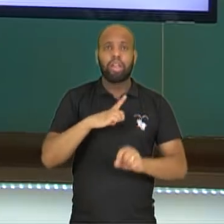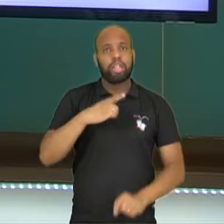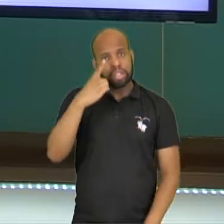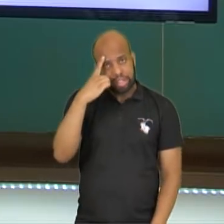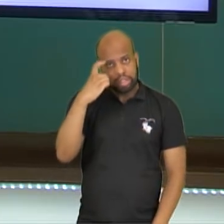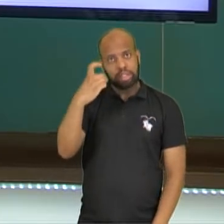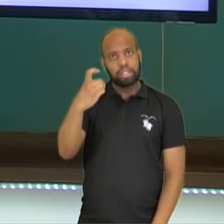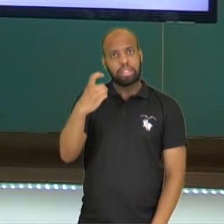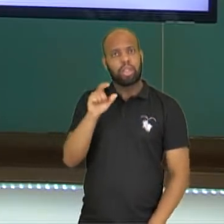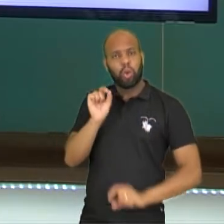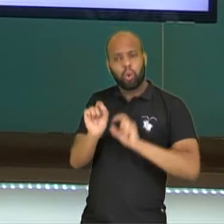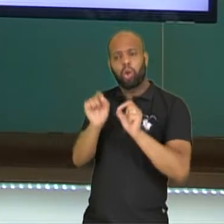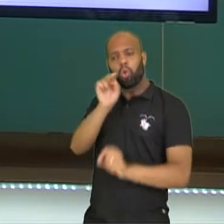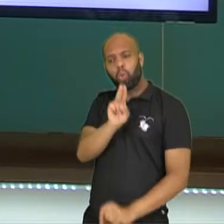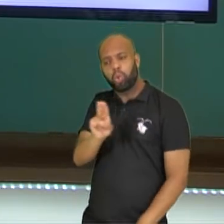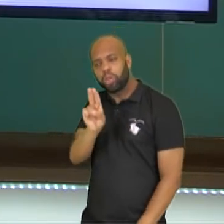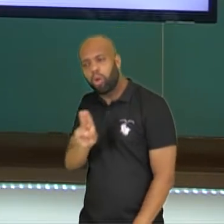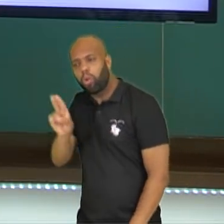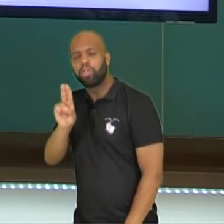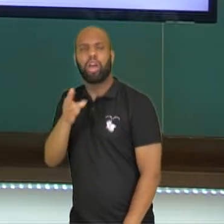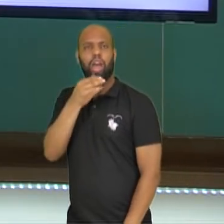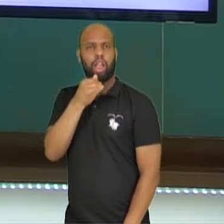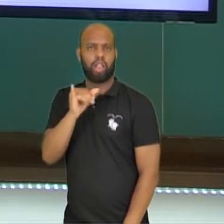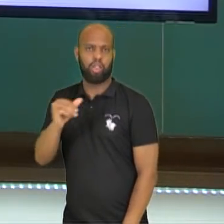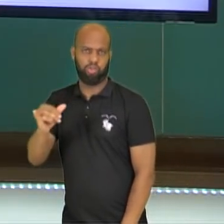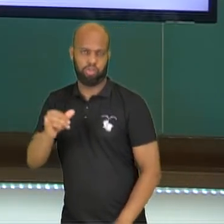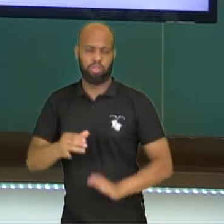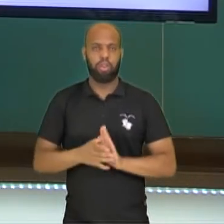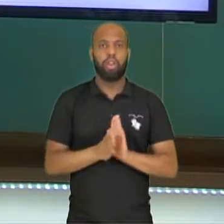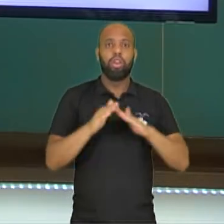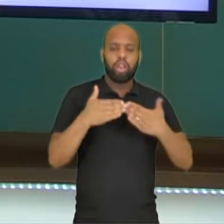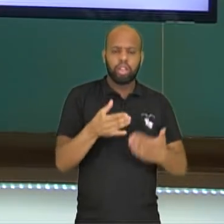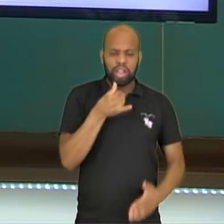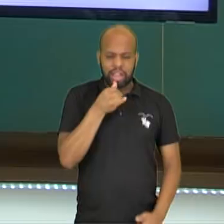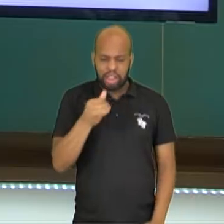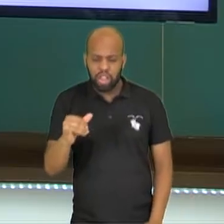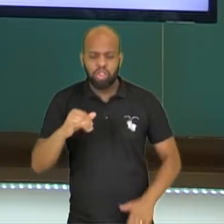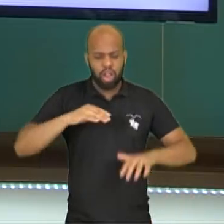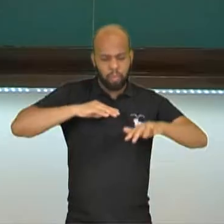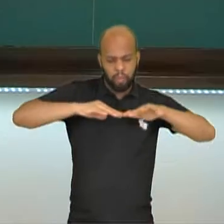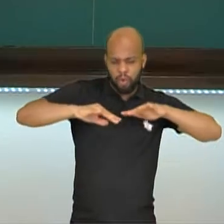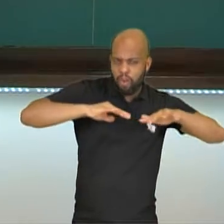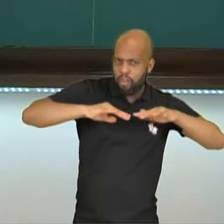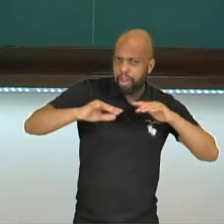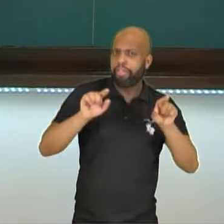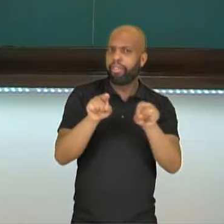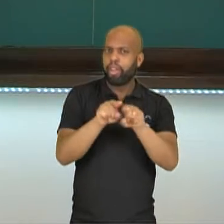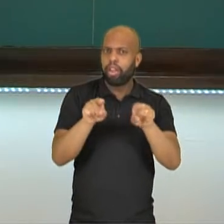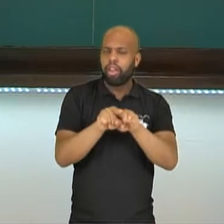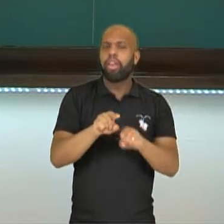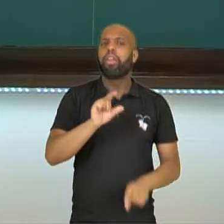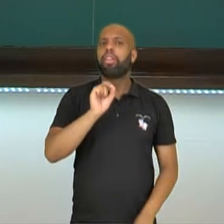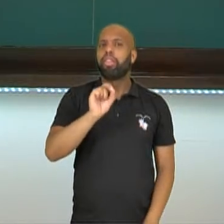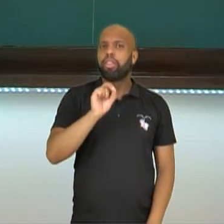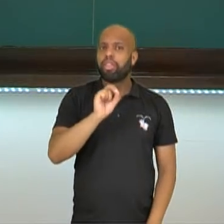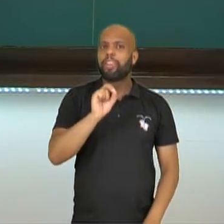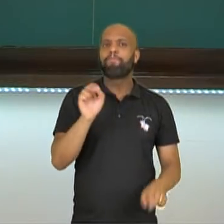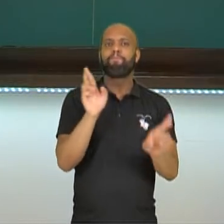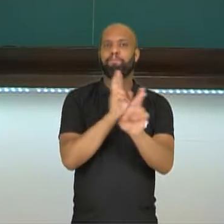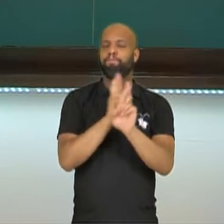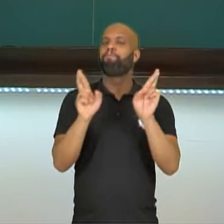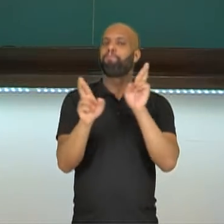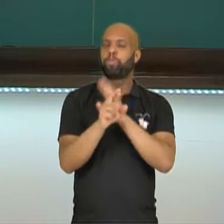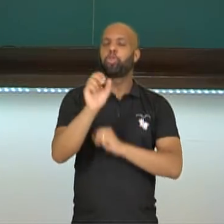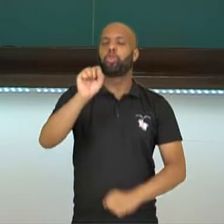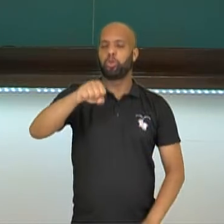ideia do uso da energia. Ou seja, energia e movimento, meus queridos, estão diretamente